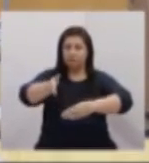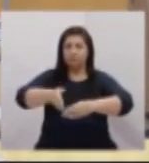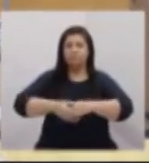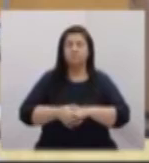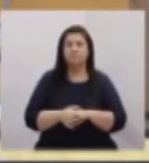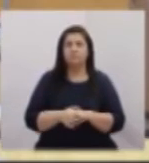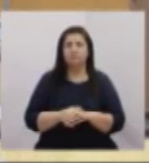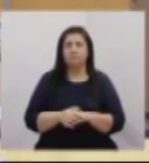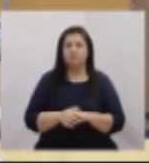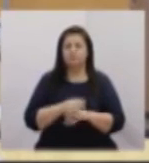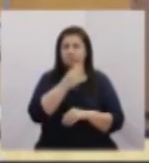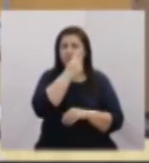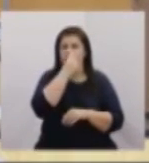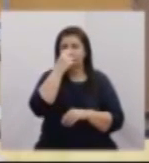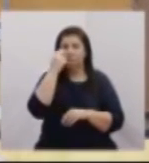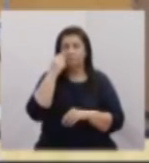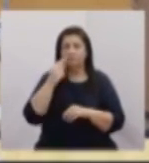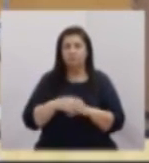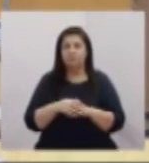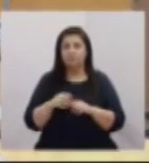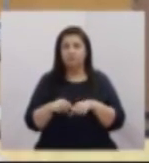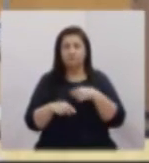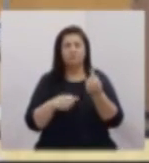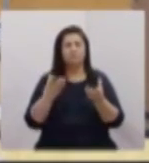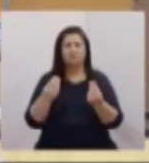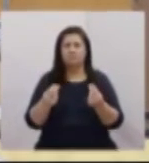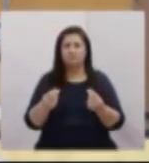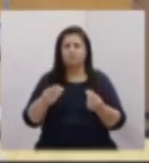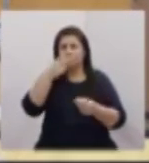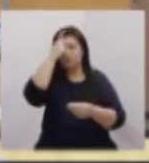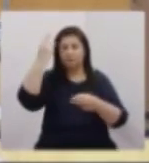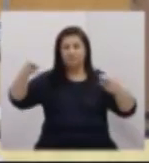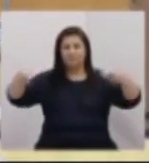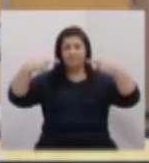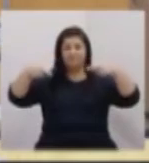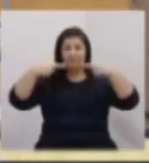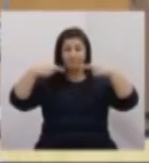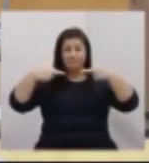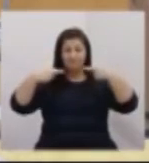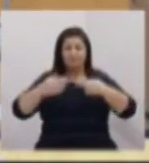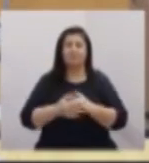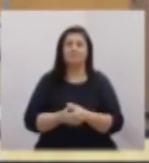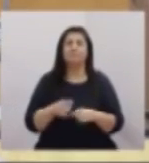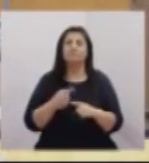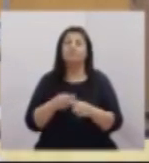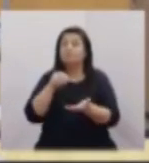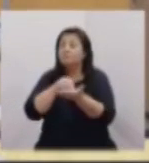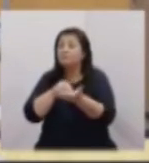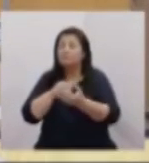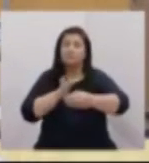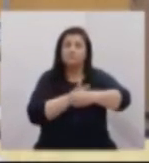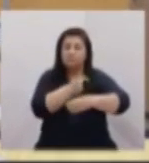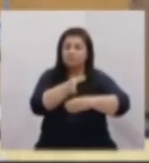Soléu, no Parque Meia Lua, após receber reclamações de moradores sobre a falta de uma rotatória nesse local, onde os